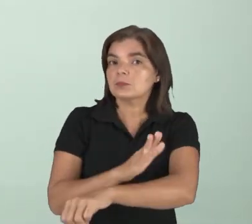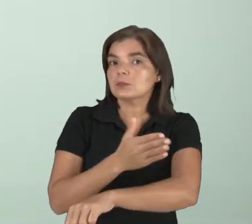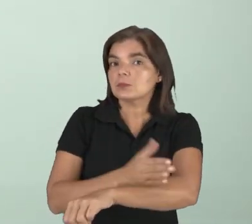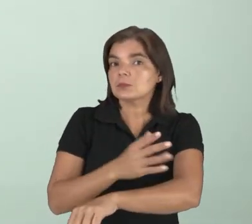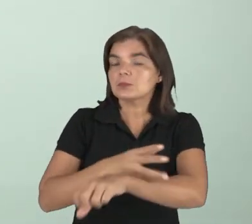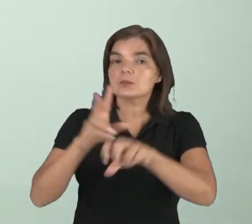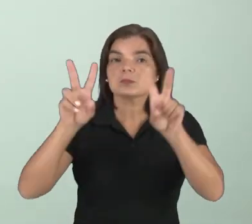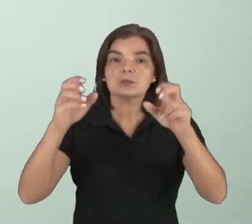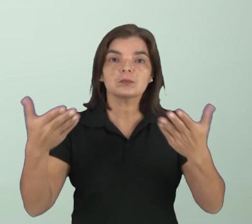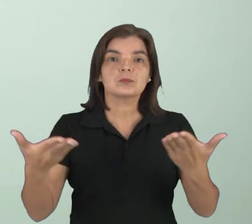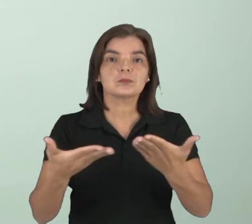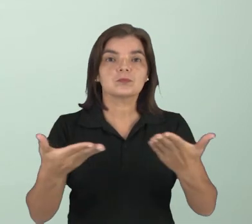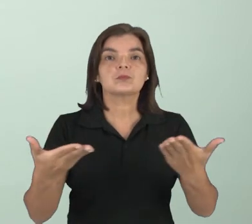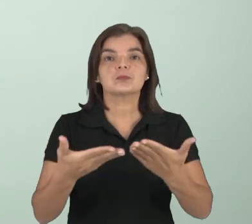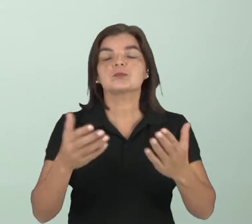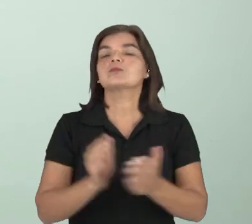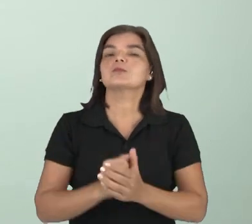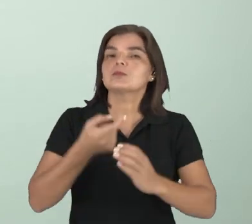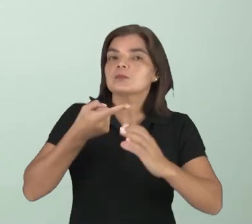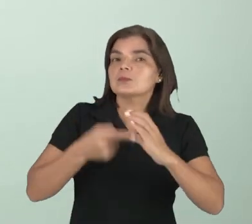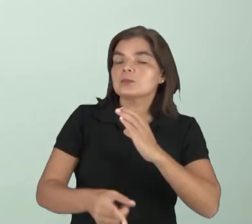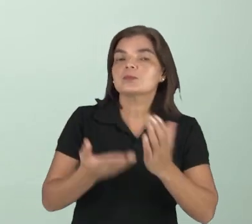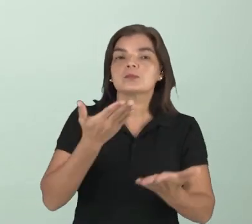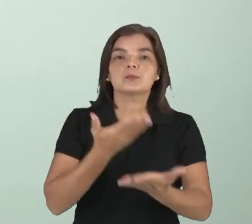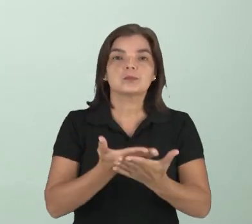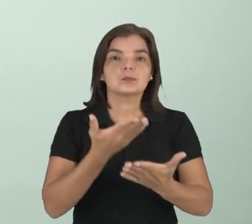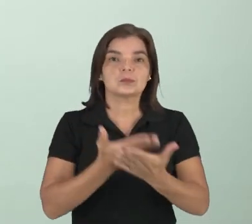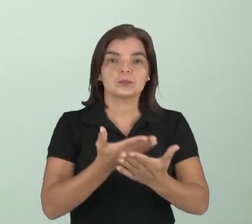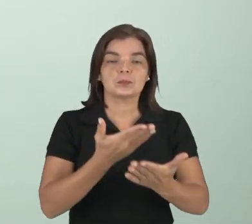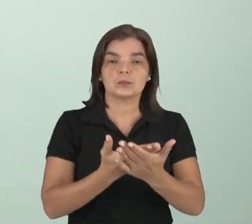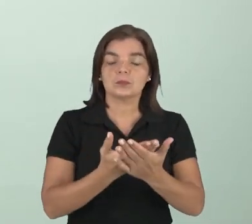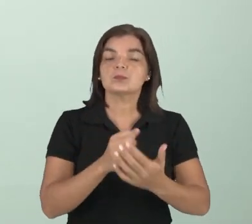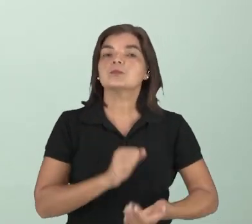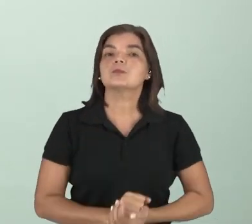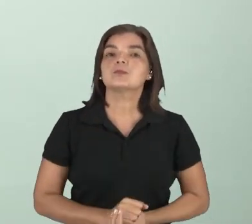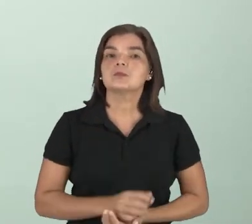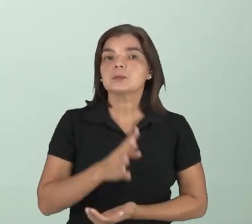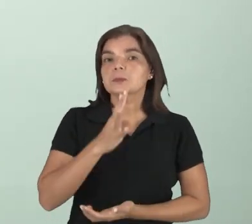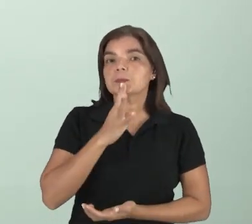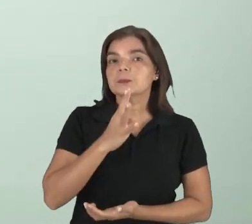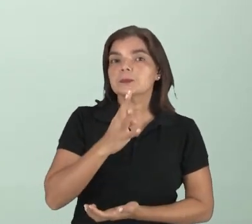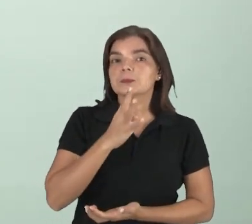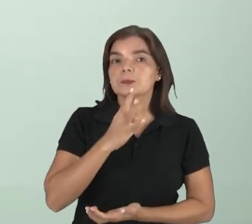essa temática de hoje e aprofunde seus estudos aplicando os seus